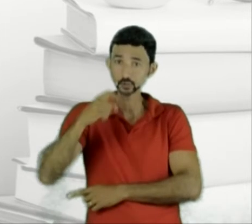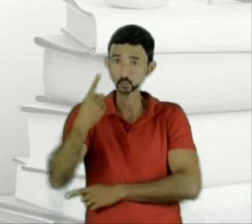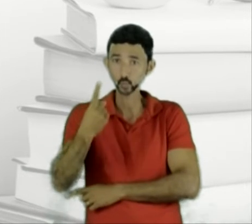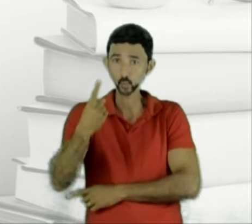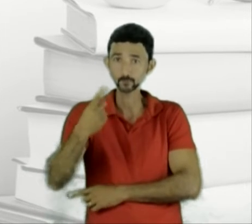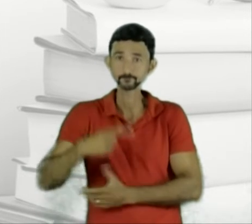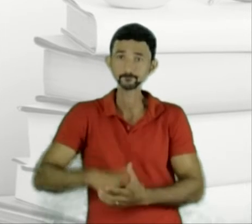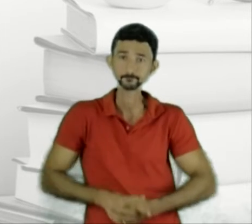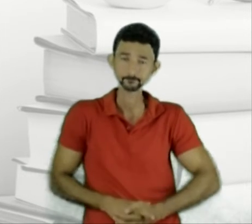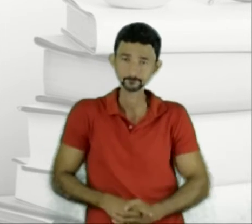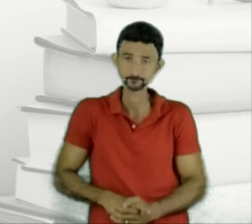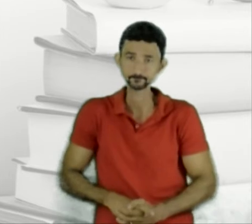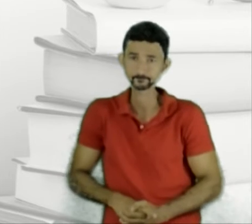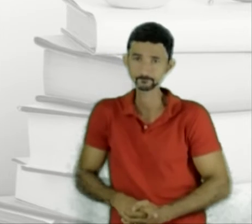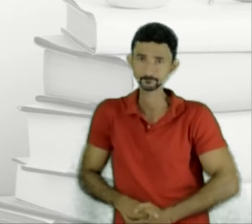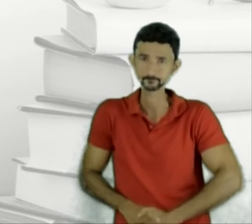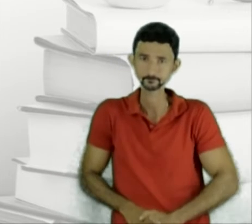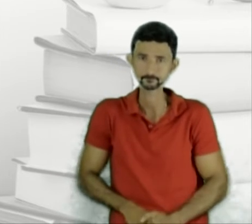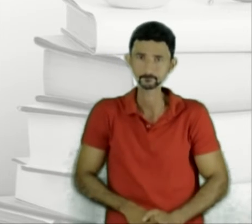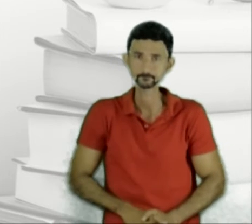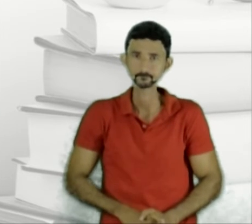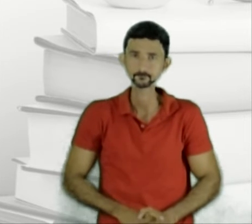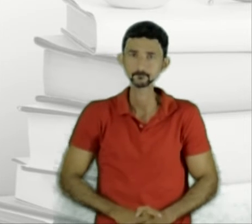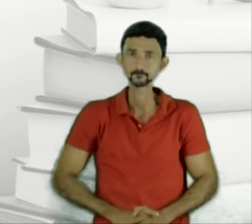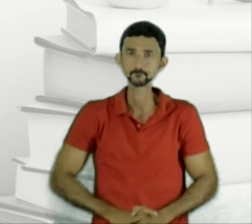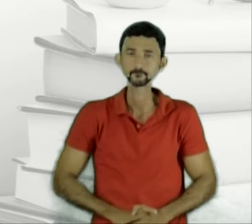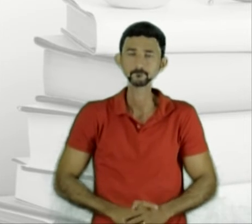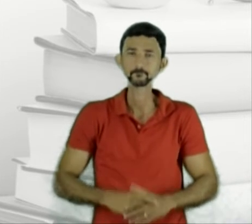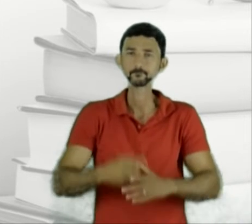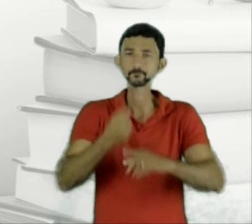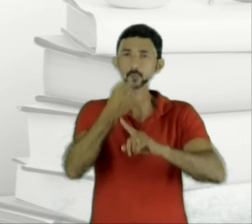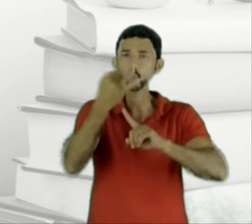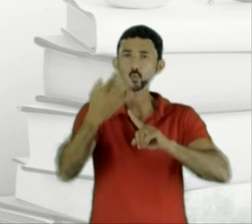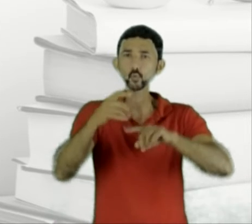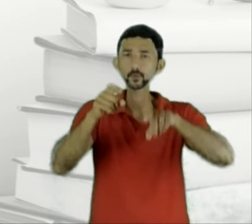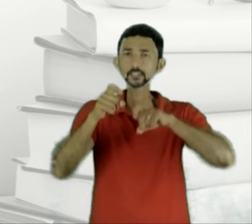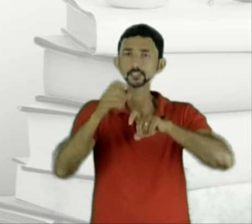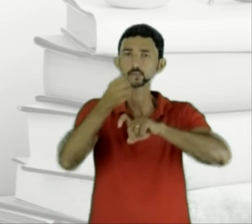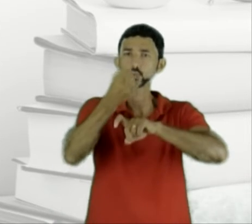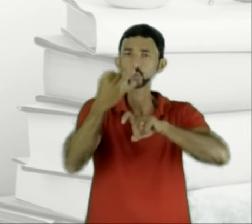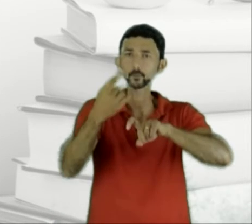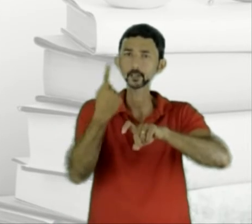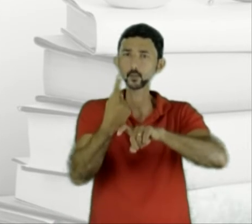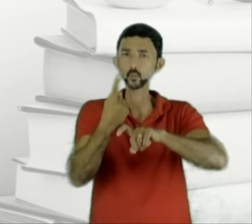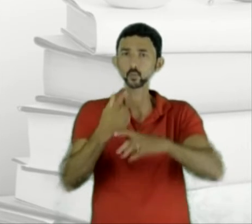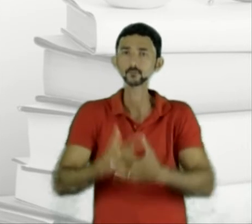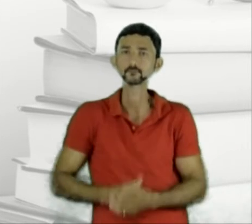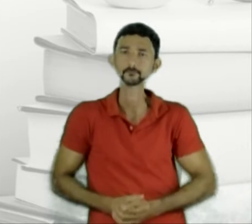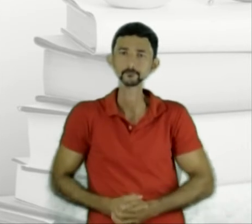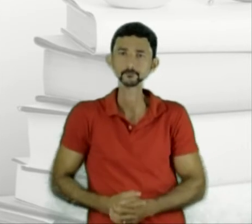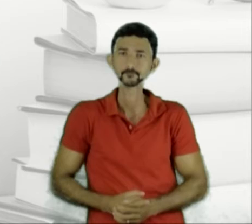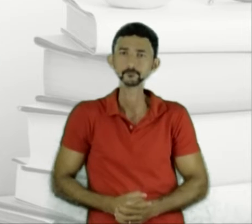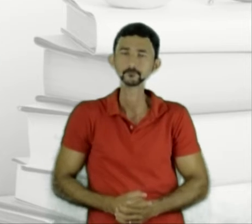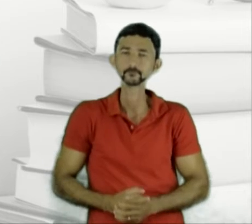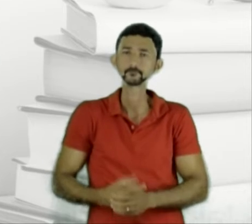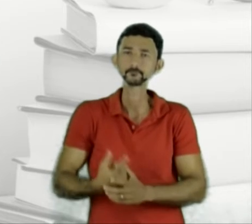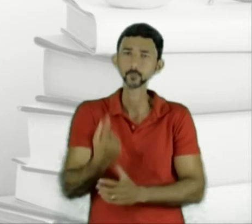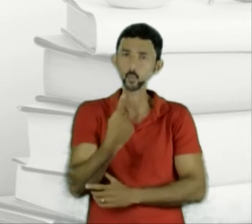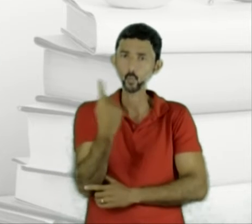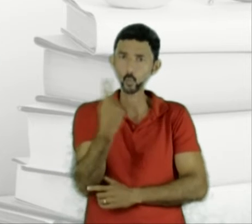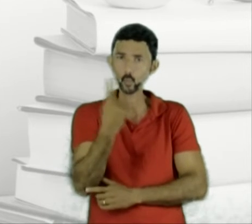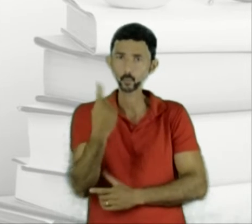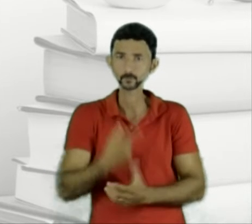1. Lembrando que o expoente do x no 5x é 1. O expoente do x no 3x é